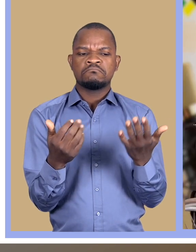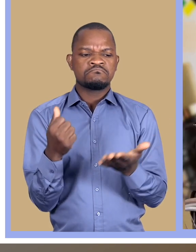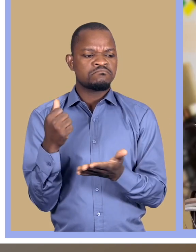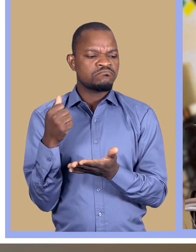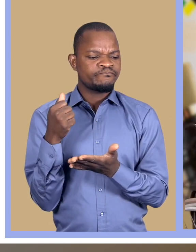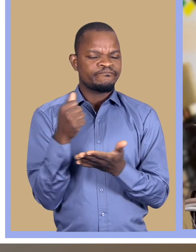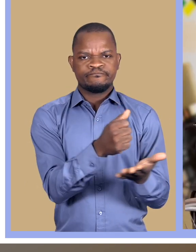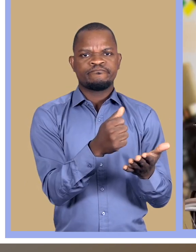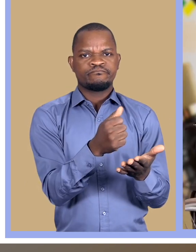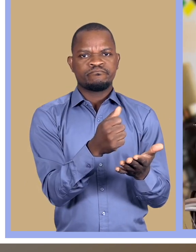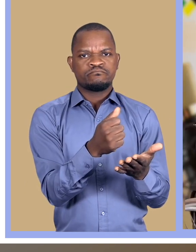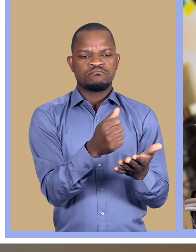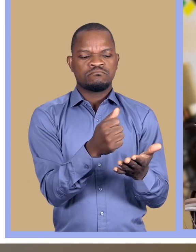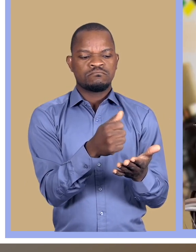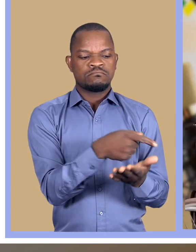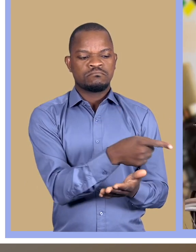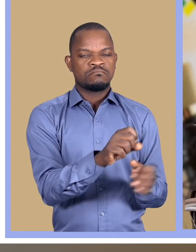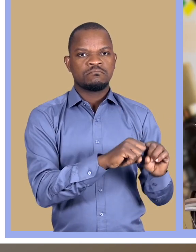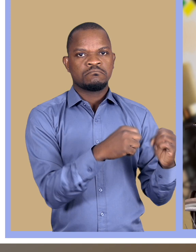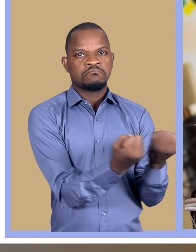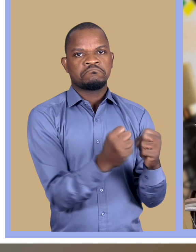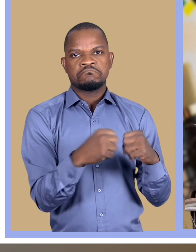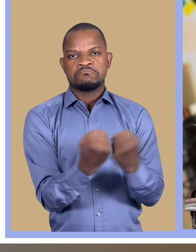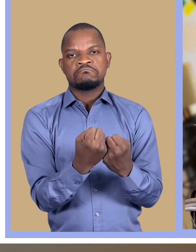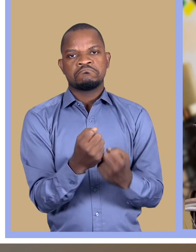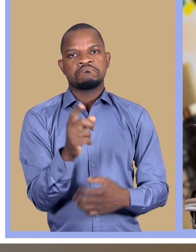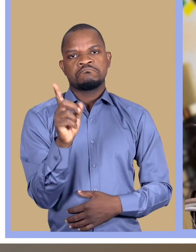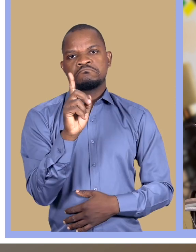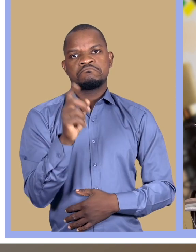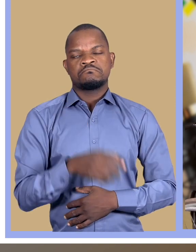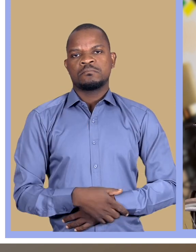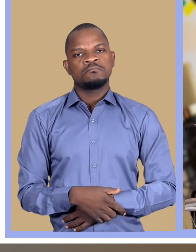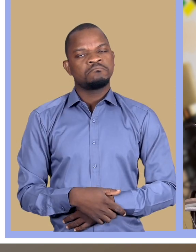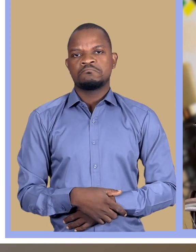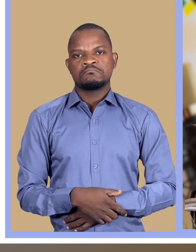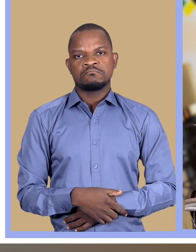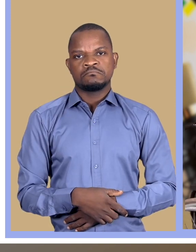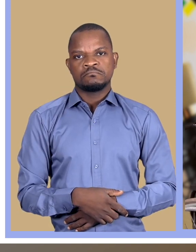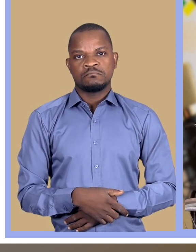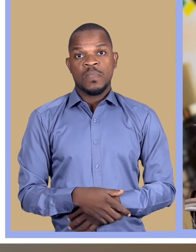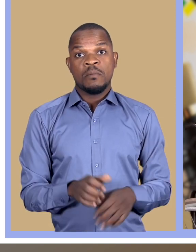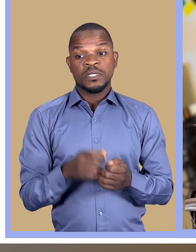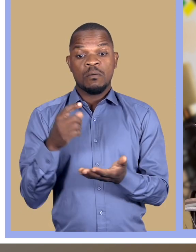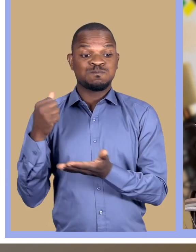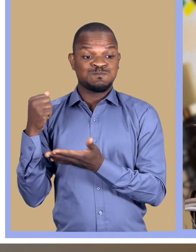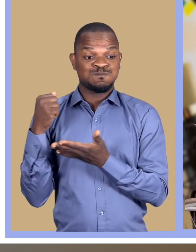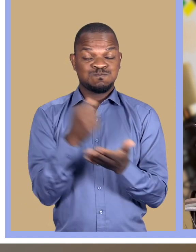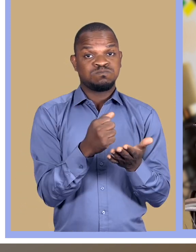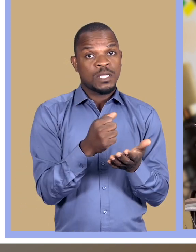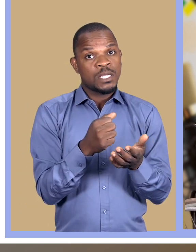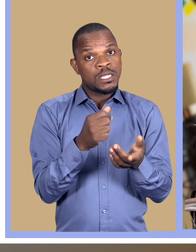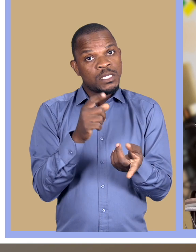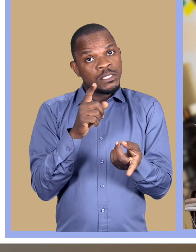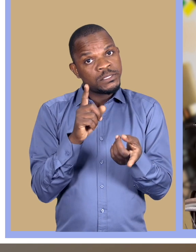vão para as organizações como as nossas, não é? E todo ele, de certeza, deve ser canalizado a